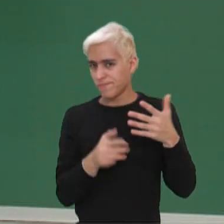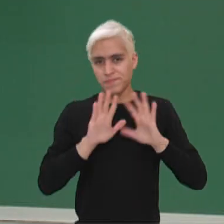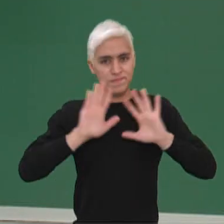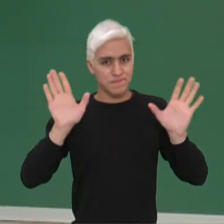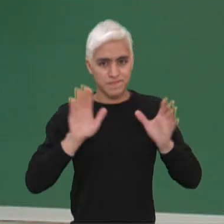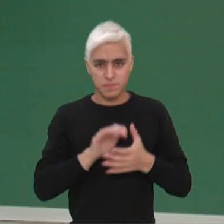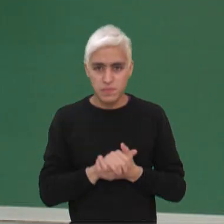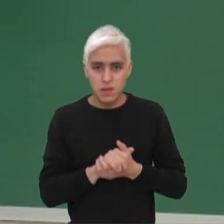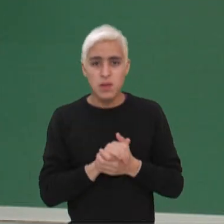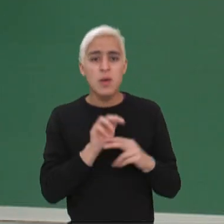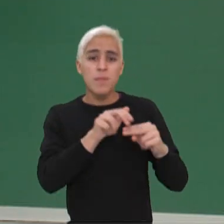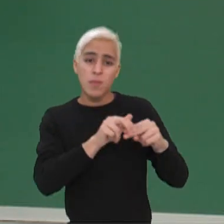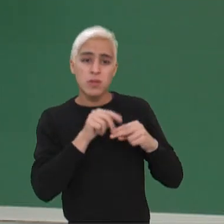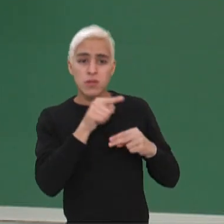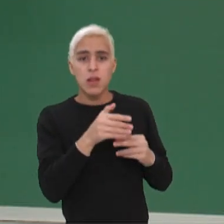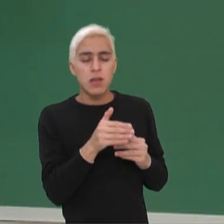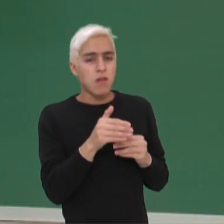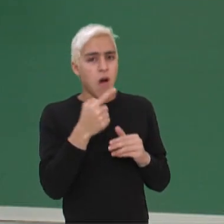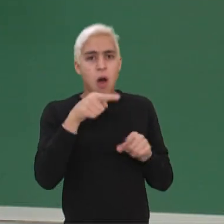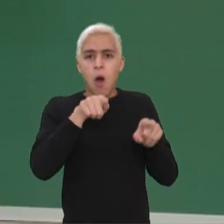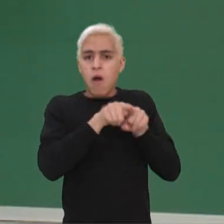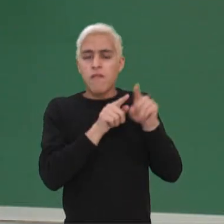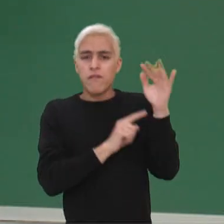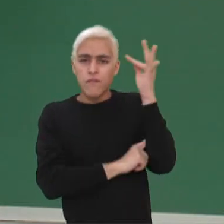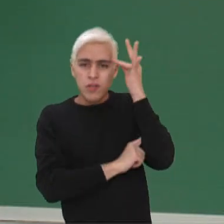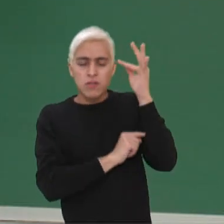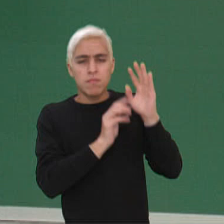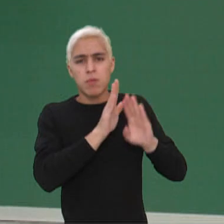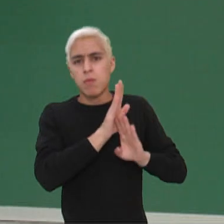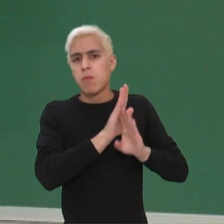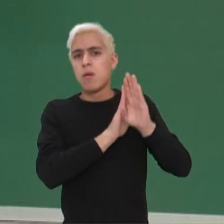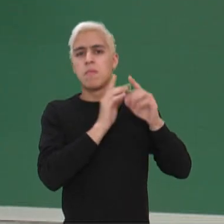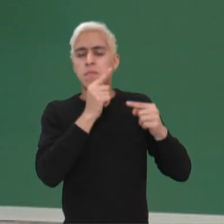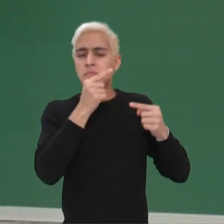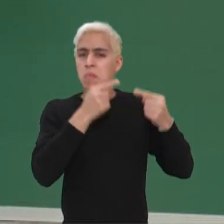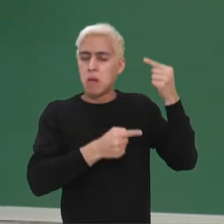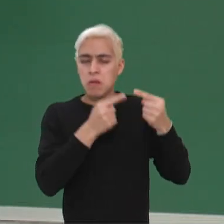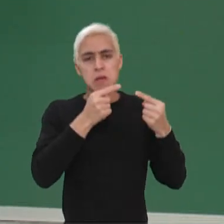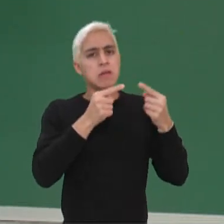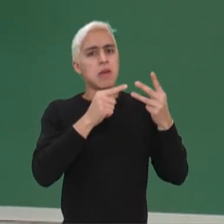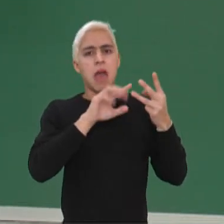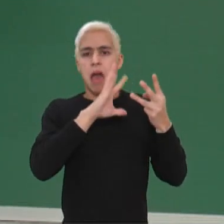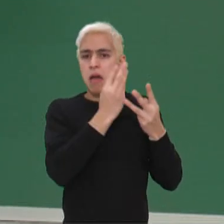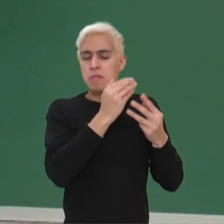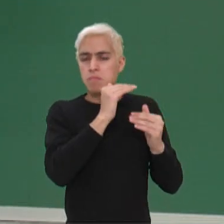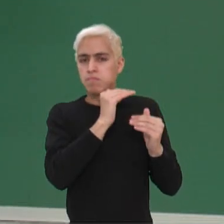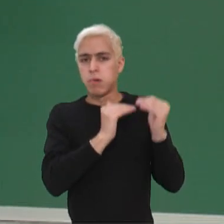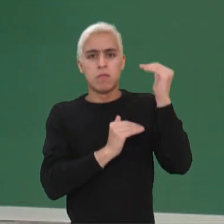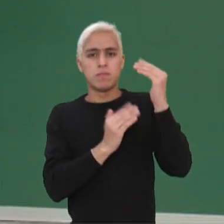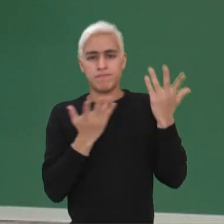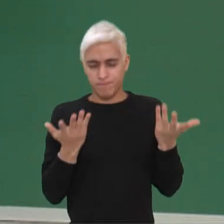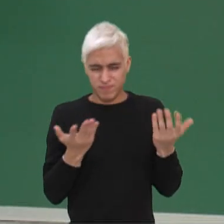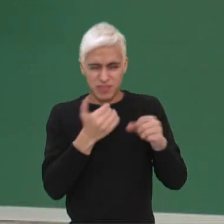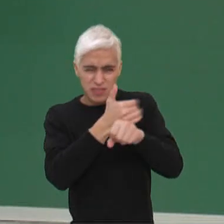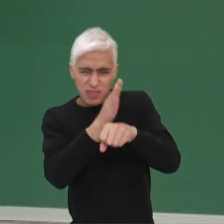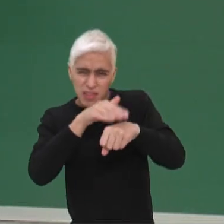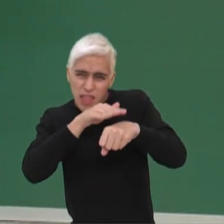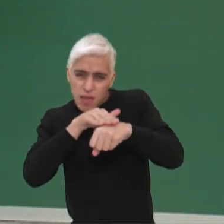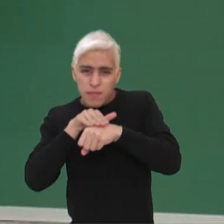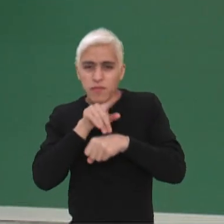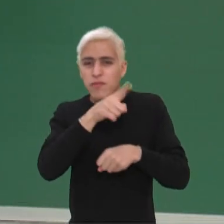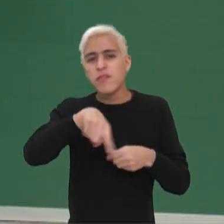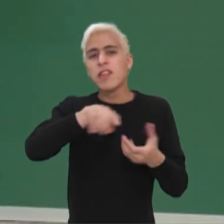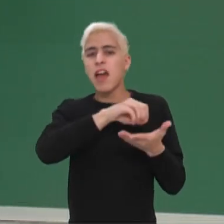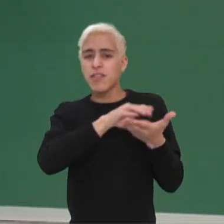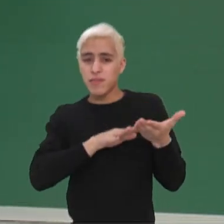Isso deu avanço à filosofia, às artes e à política. Eu vou dar um tempinho para vocês fazerem um exercício agora, um tempinho maior,